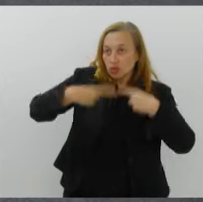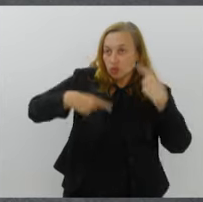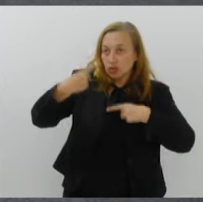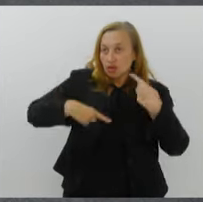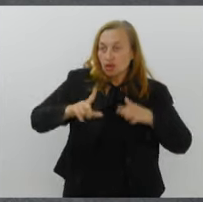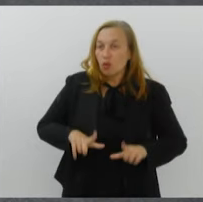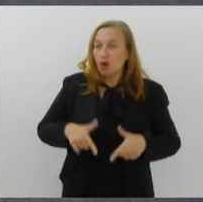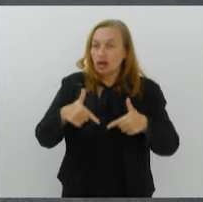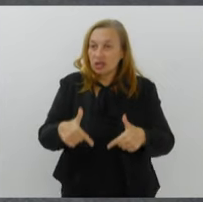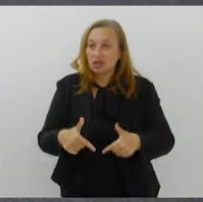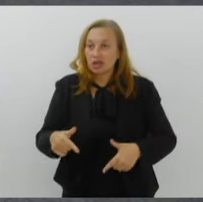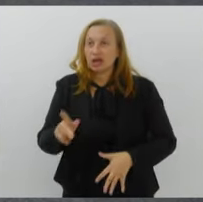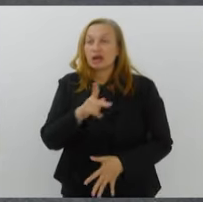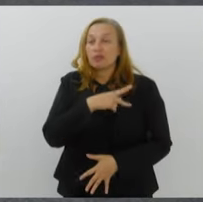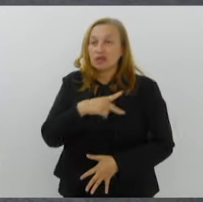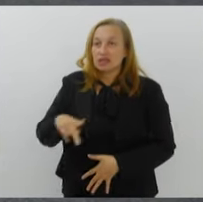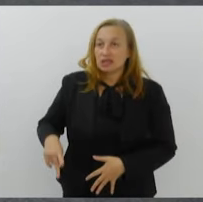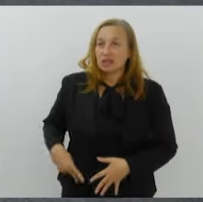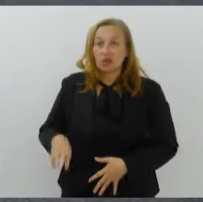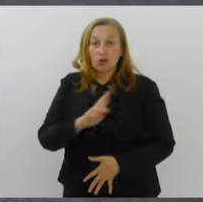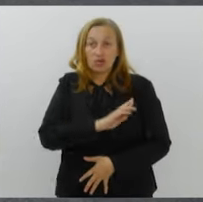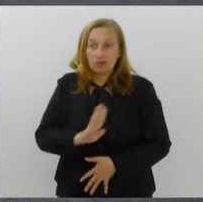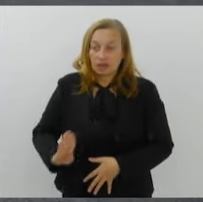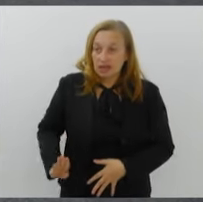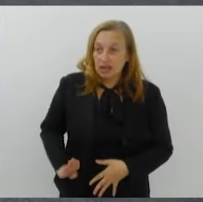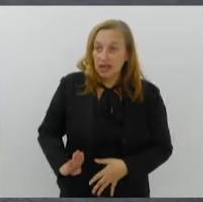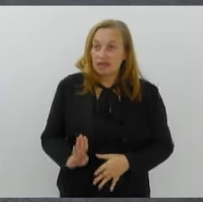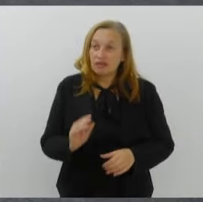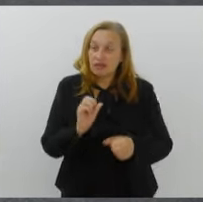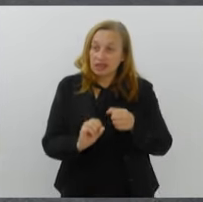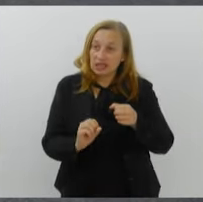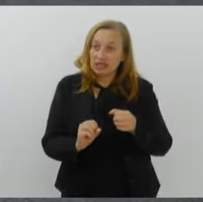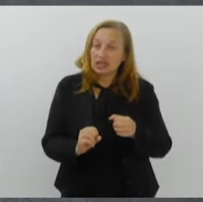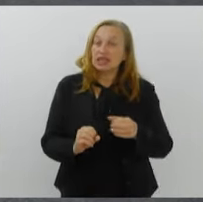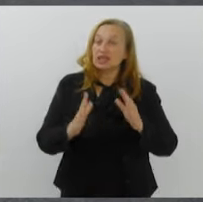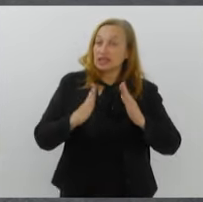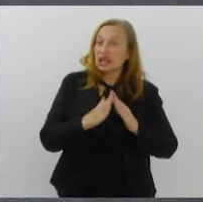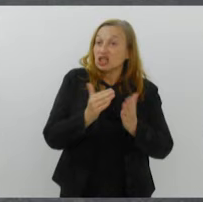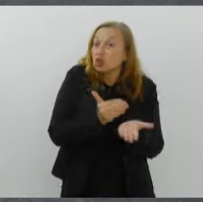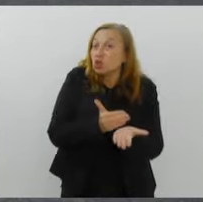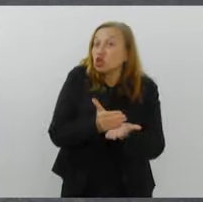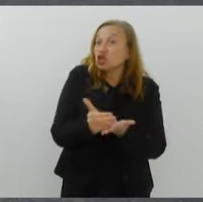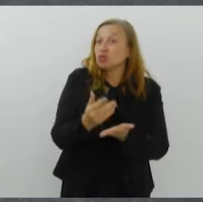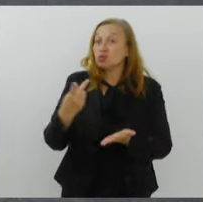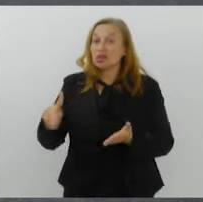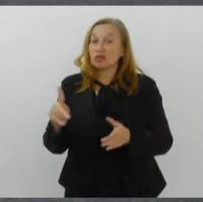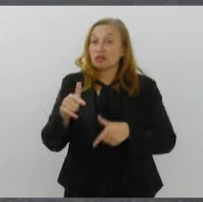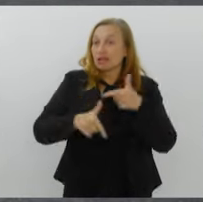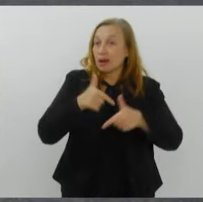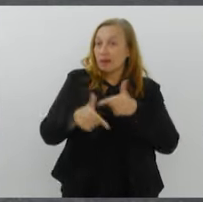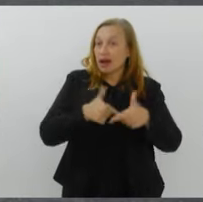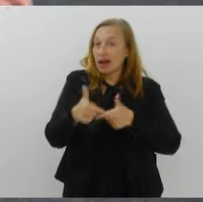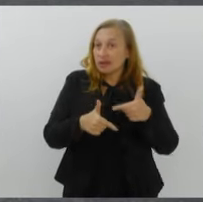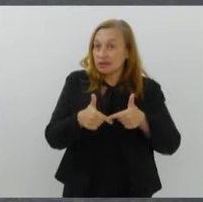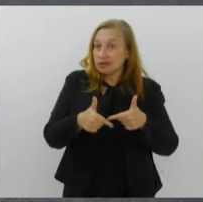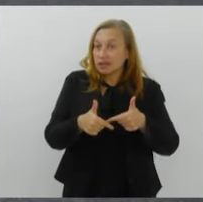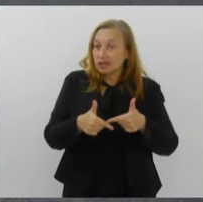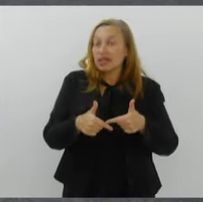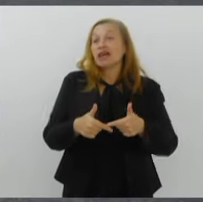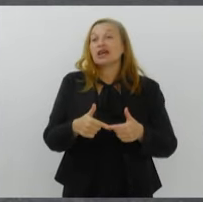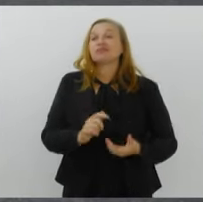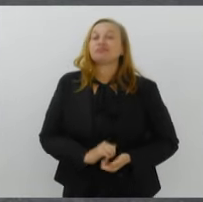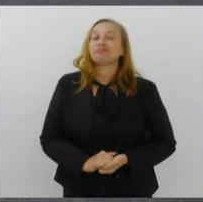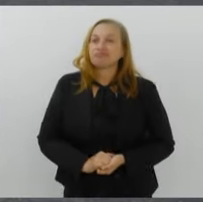o presidente Rodrigo Bacelar vem promovendo nessa casa desde o início, Serginho, do seu mandato, é fazer com que